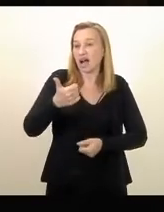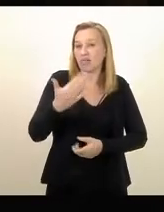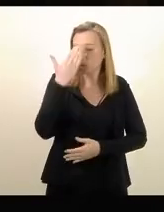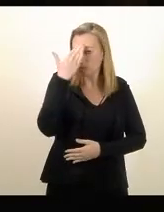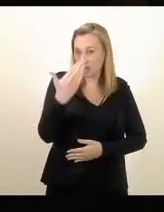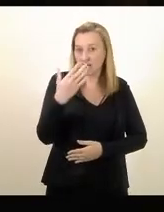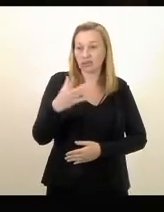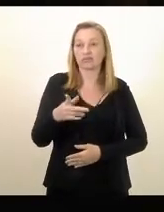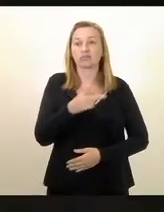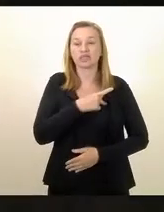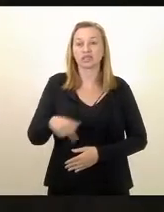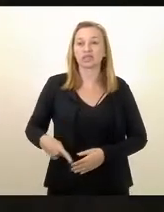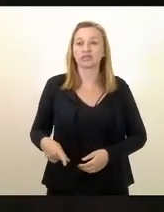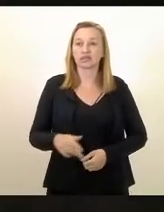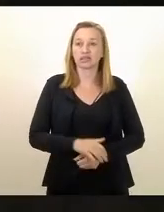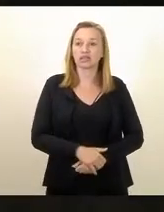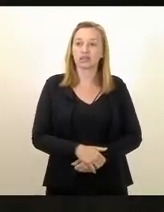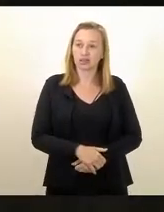obrigada presidente